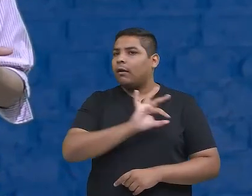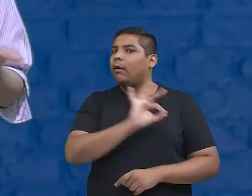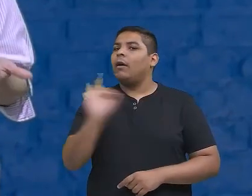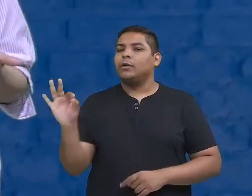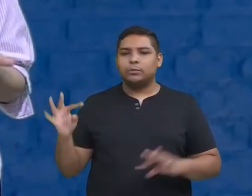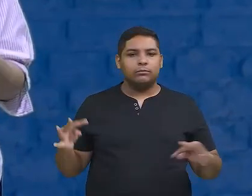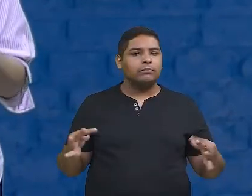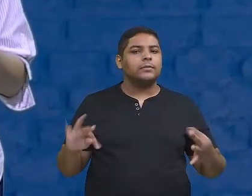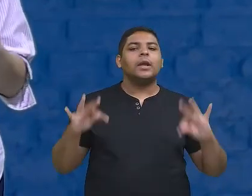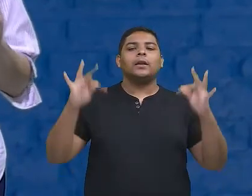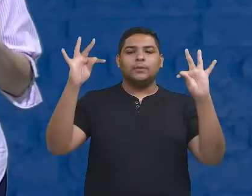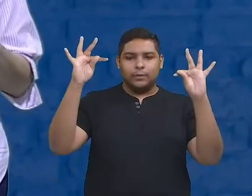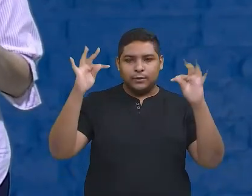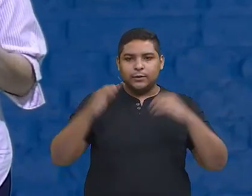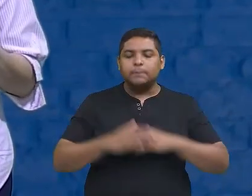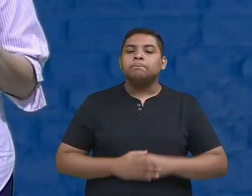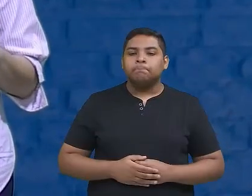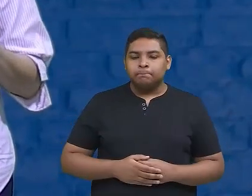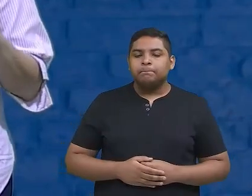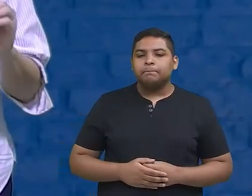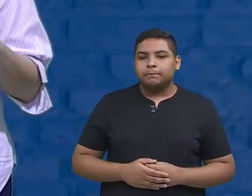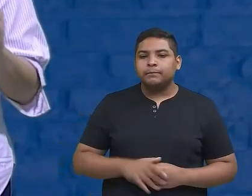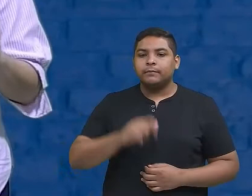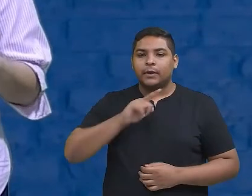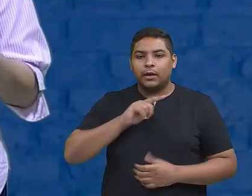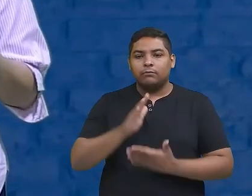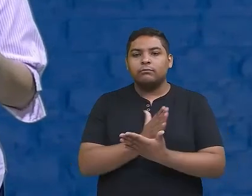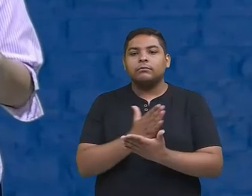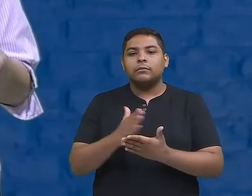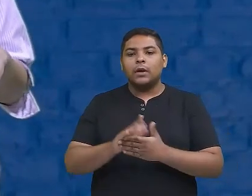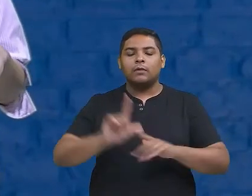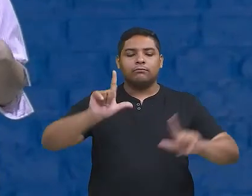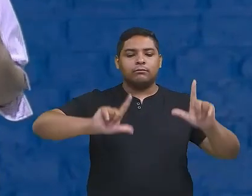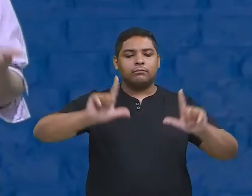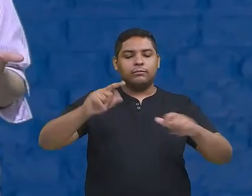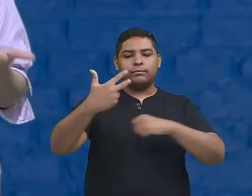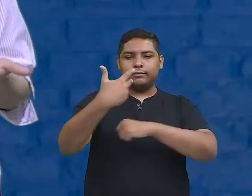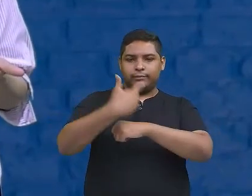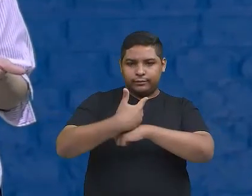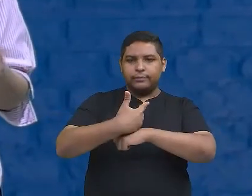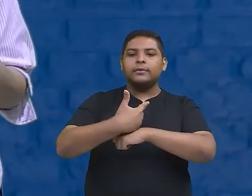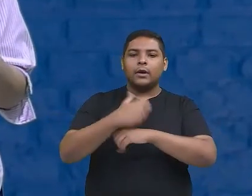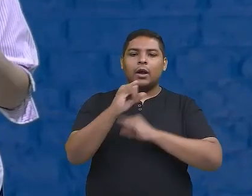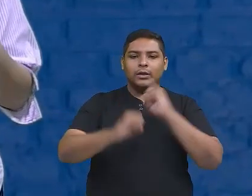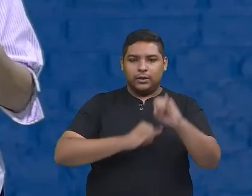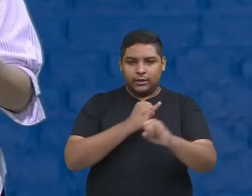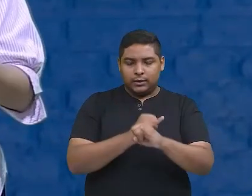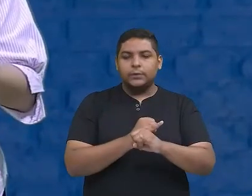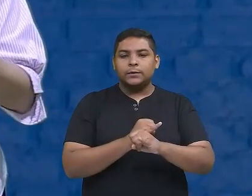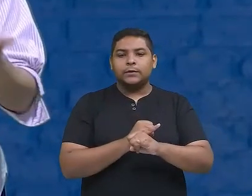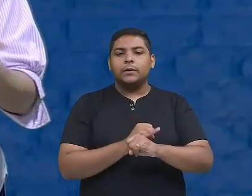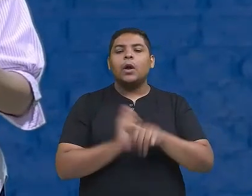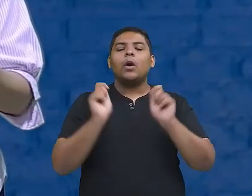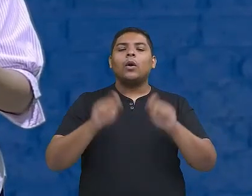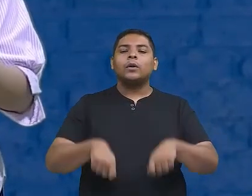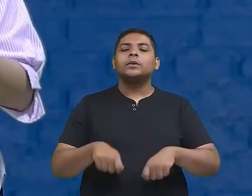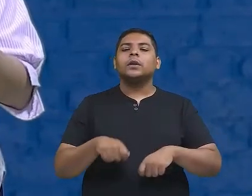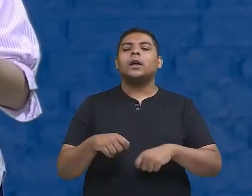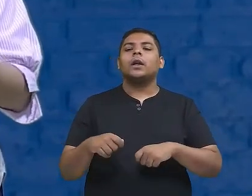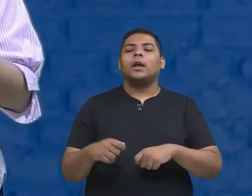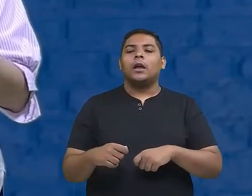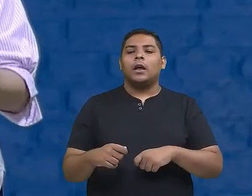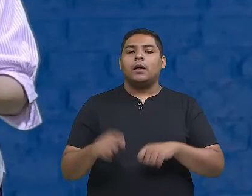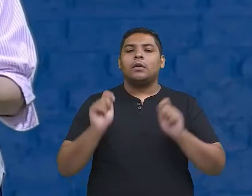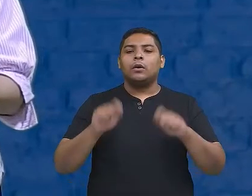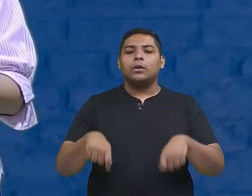tecnologia, principalmente nessas aulas, né, vídeo online, eles conseguem fazer esse bate-papo,